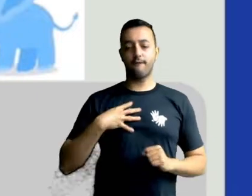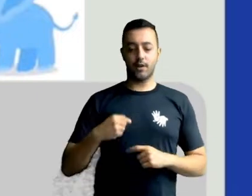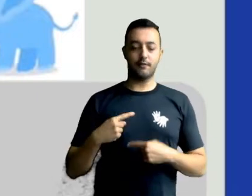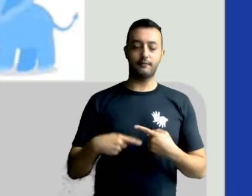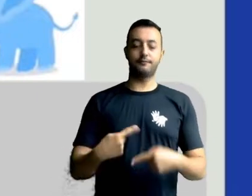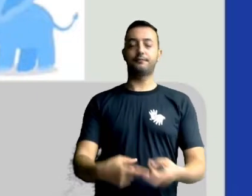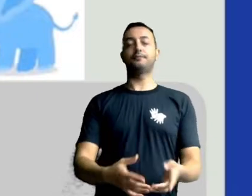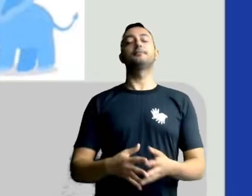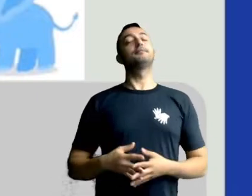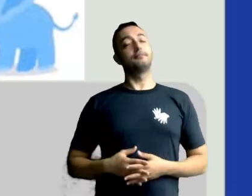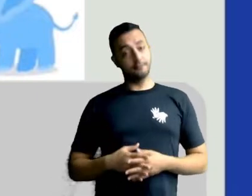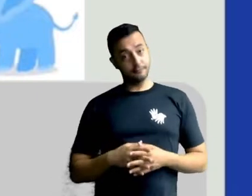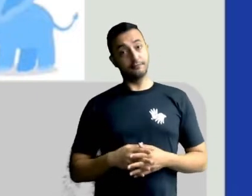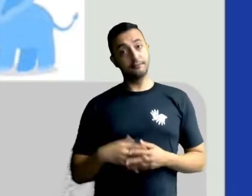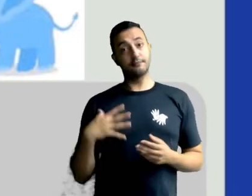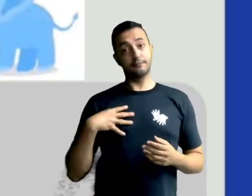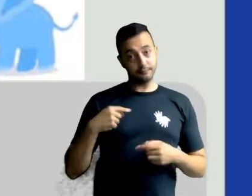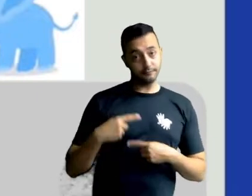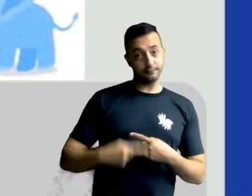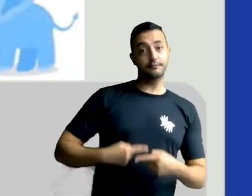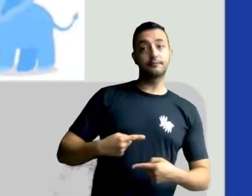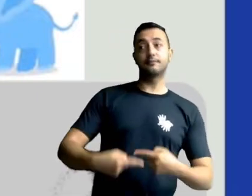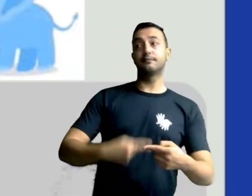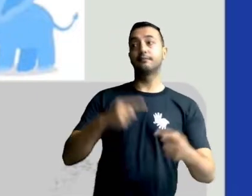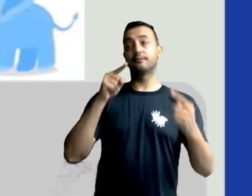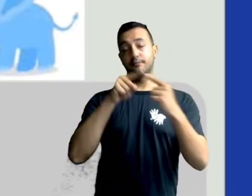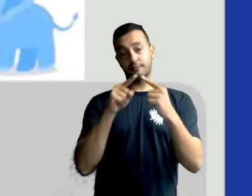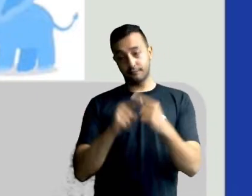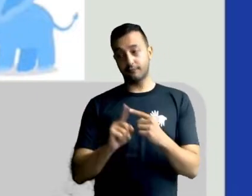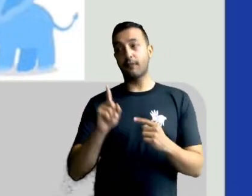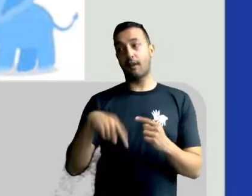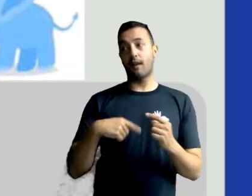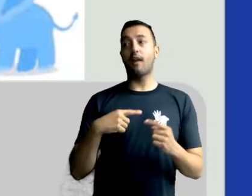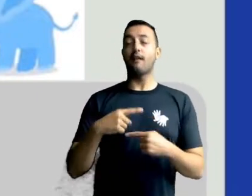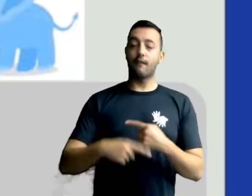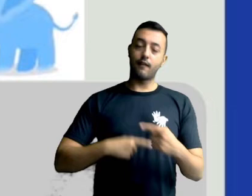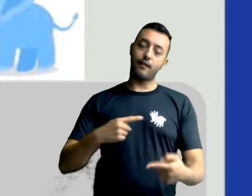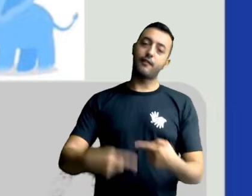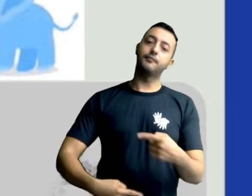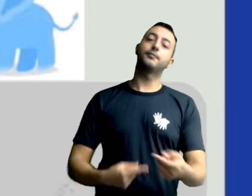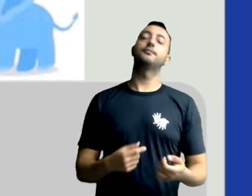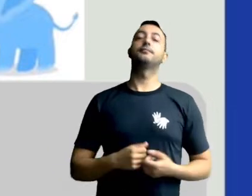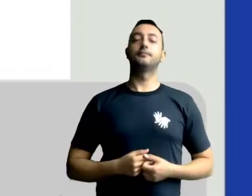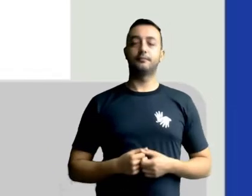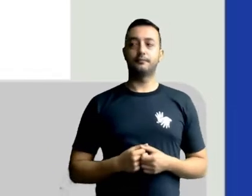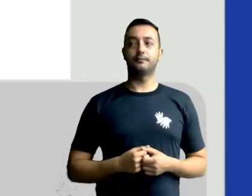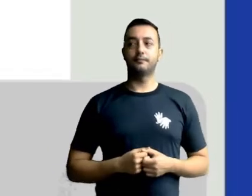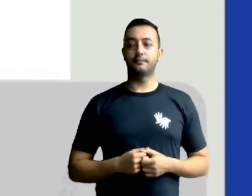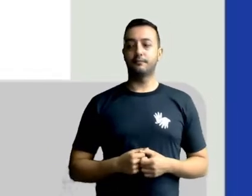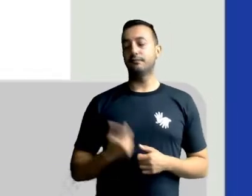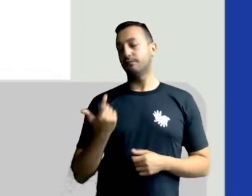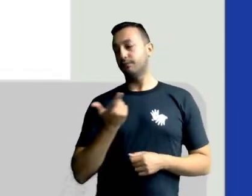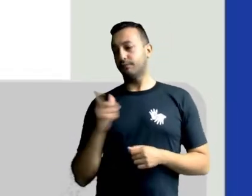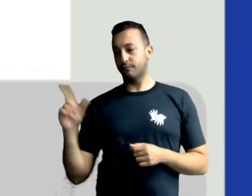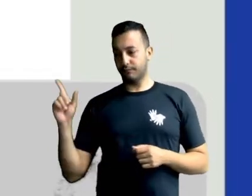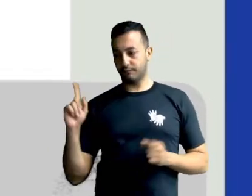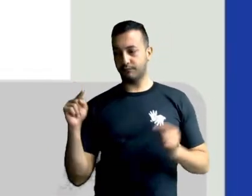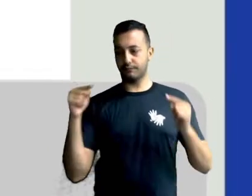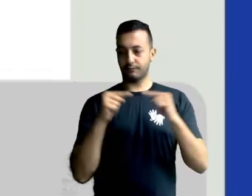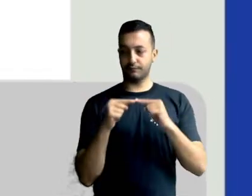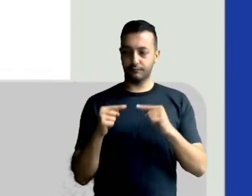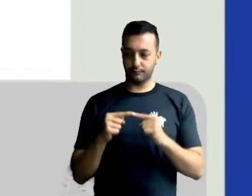se reproduzir, gerar seres vivos semelhantes a ele, é a reprodução, tá?